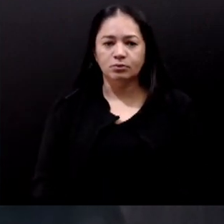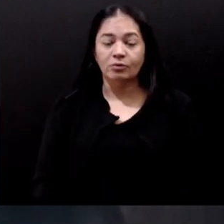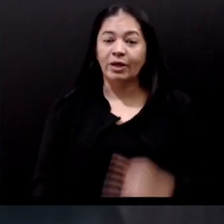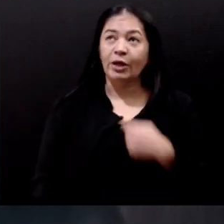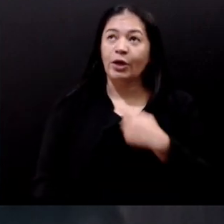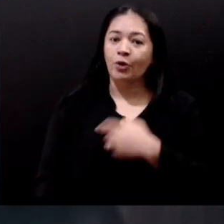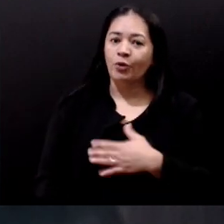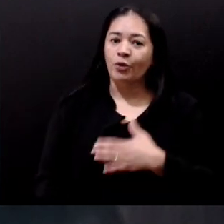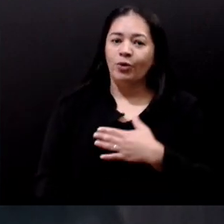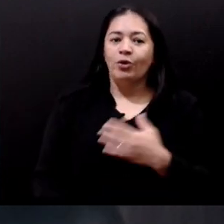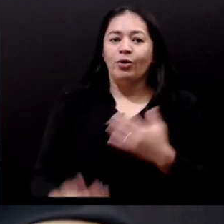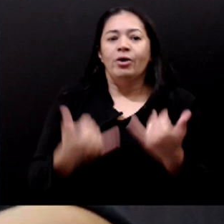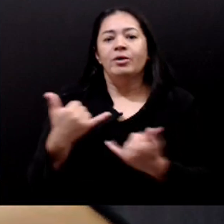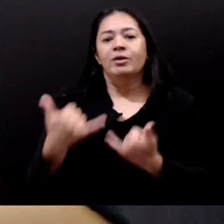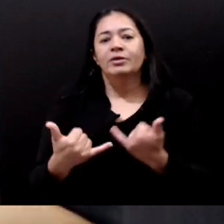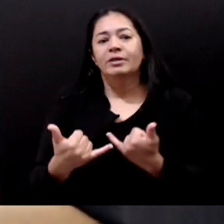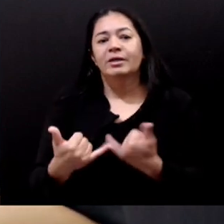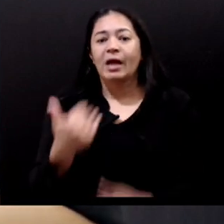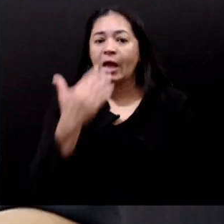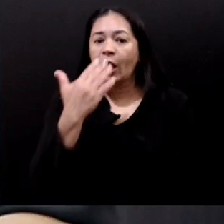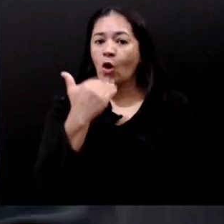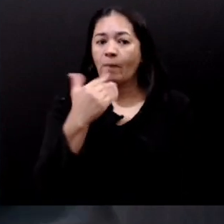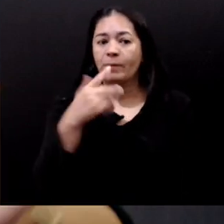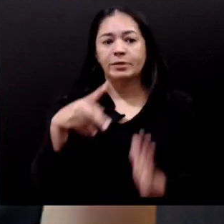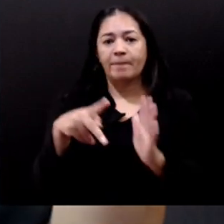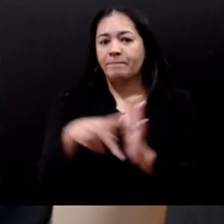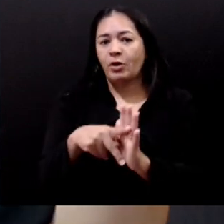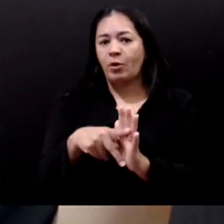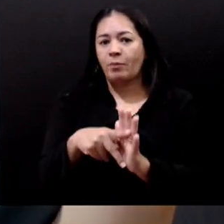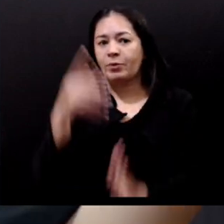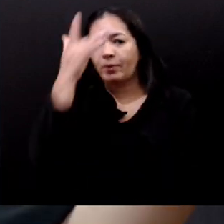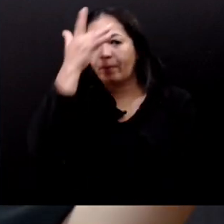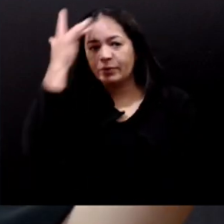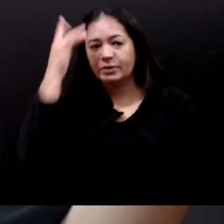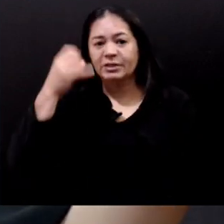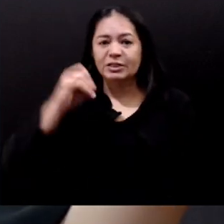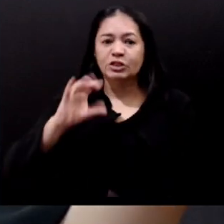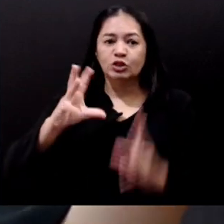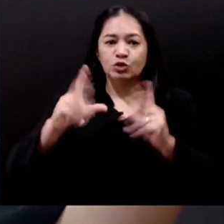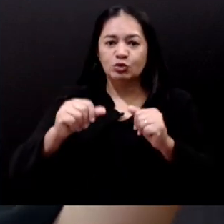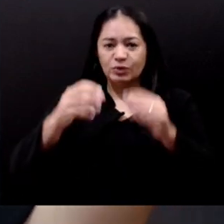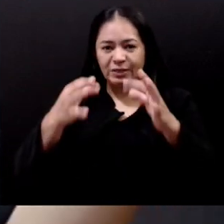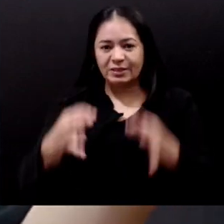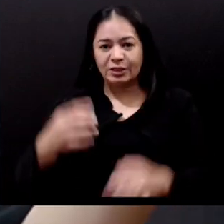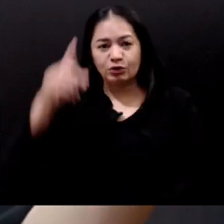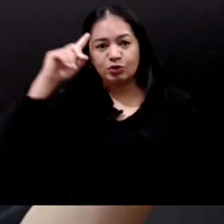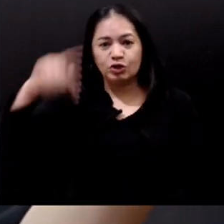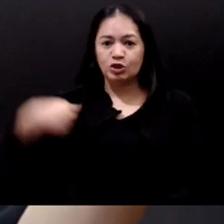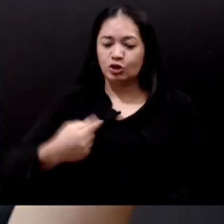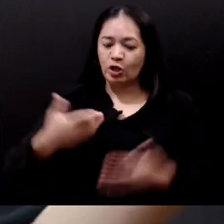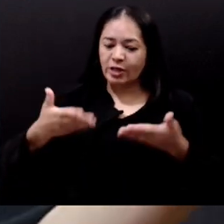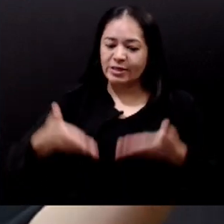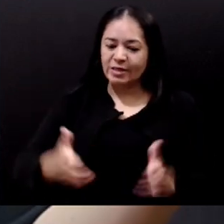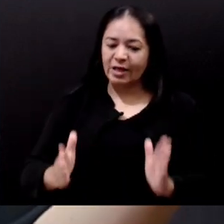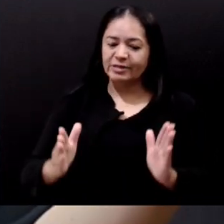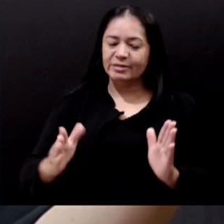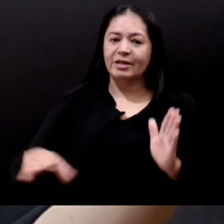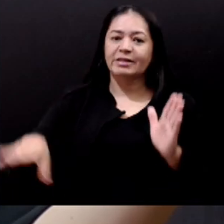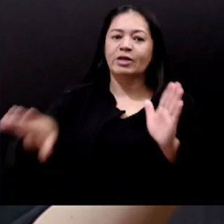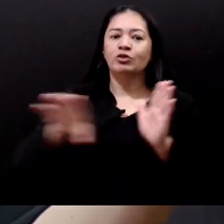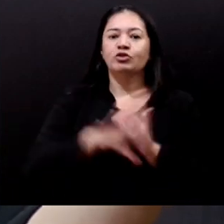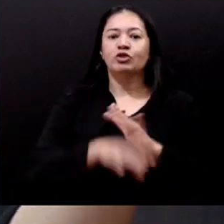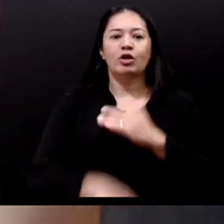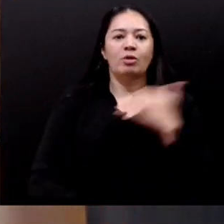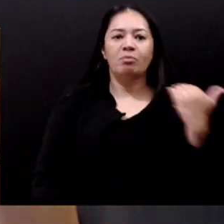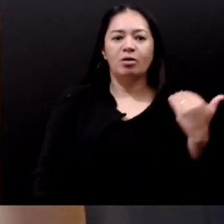é uma coisa muito pessoal. Se tudo der certo na nossa vida, do dia que a gente nasce ao dia que a gente vai embora, a gente vai estar se